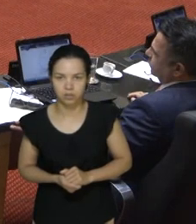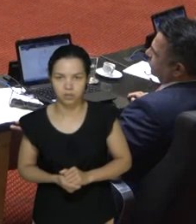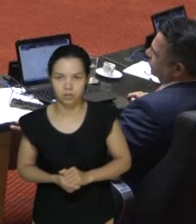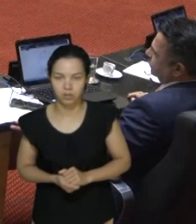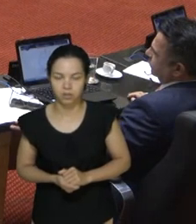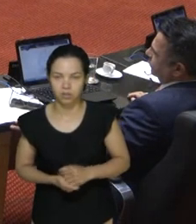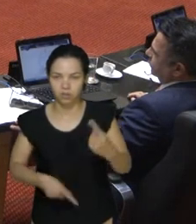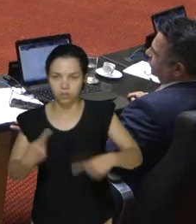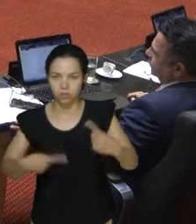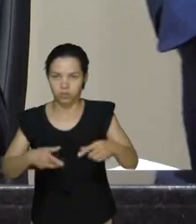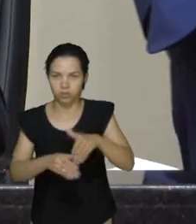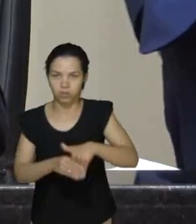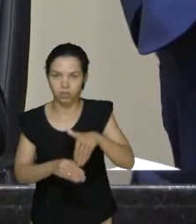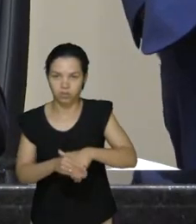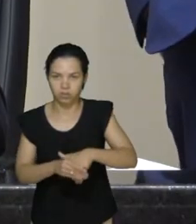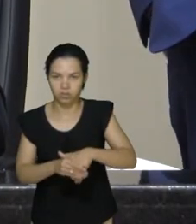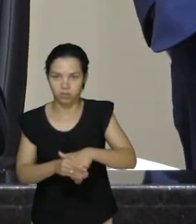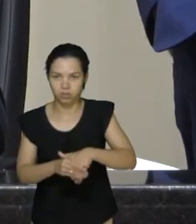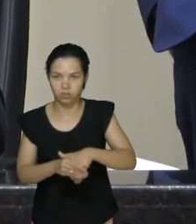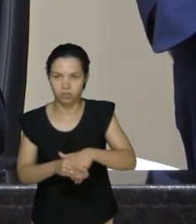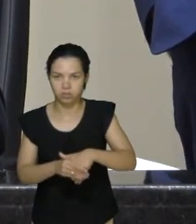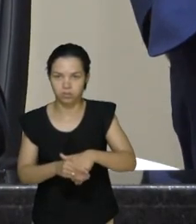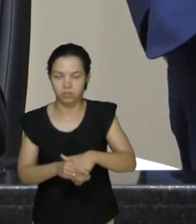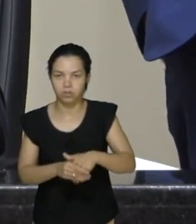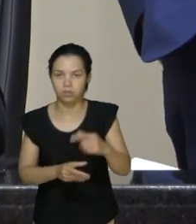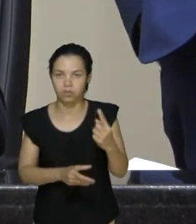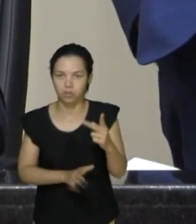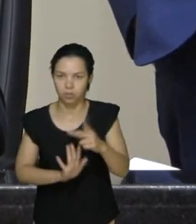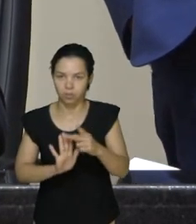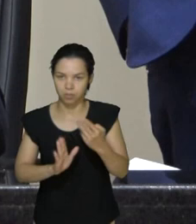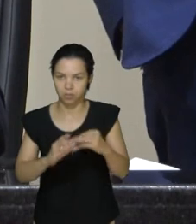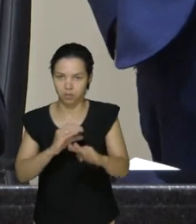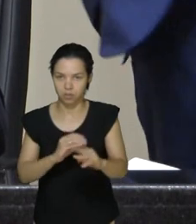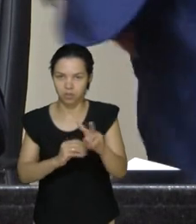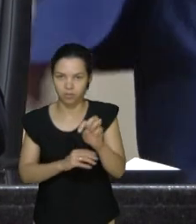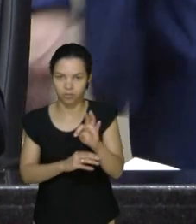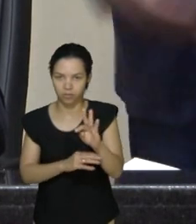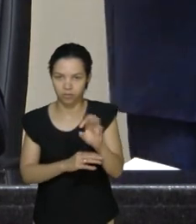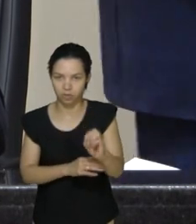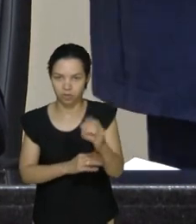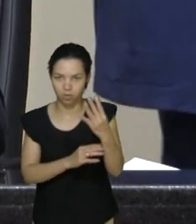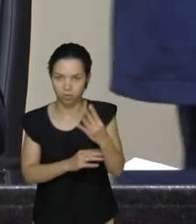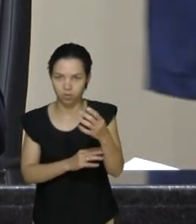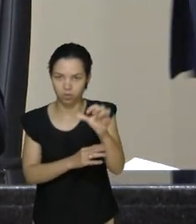Discussão e votação em turno único da mensagem de veto